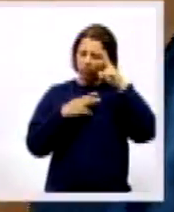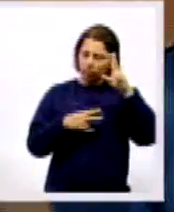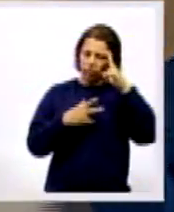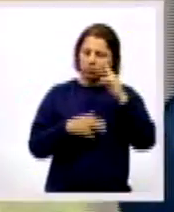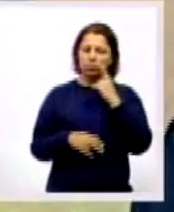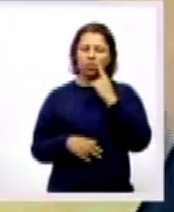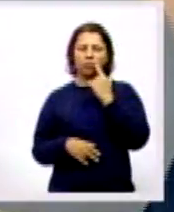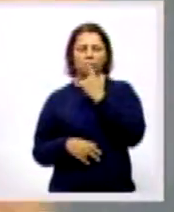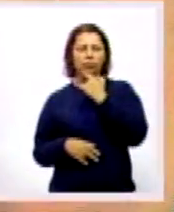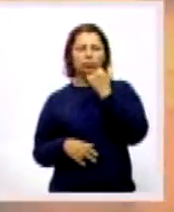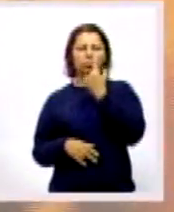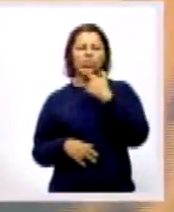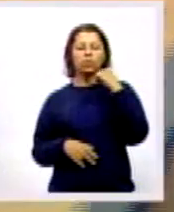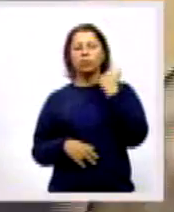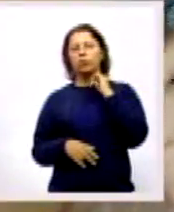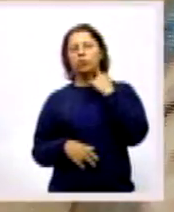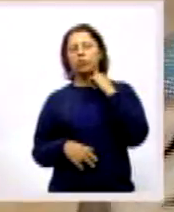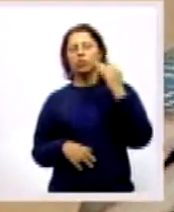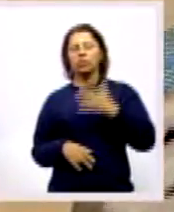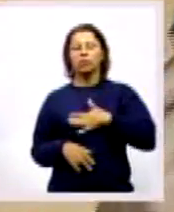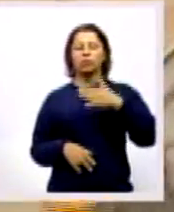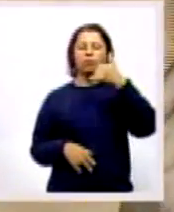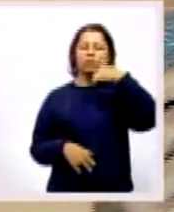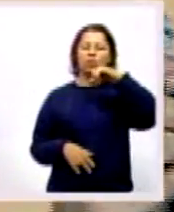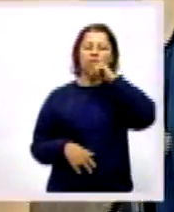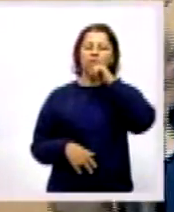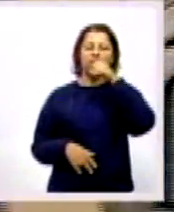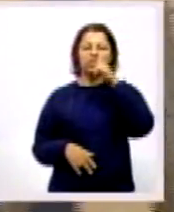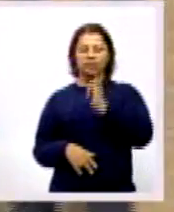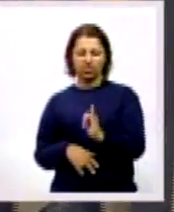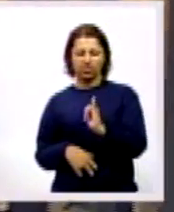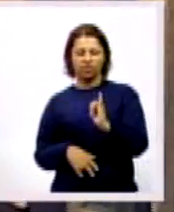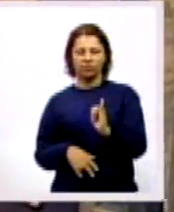boca suja, eu lembro que a senhora falava, a barata vem roer.